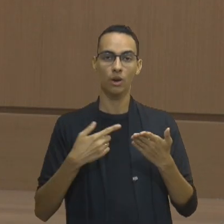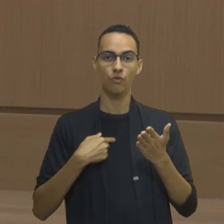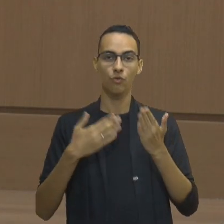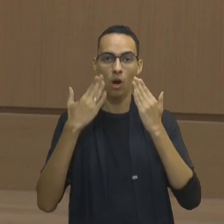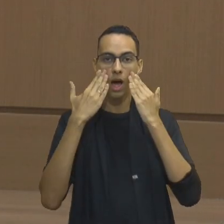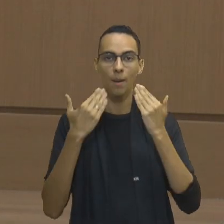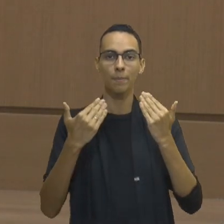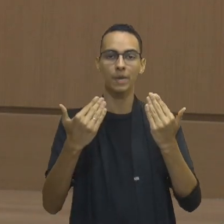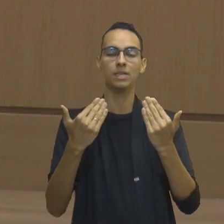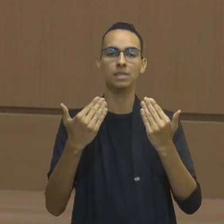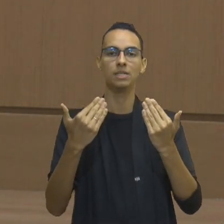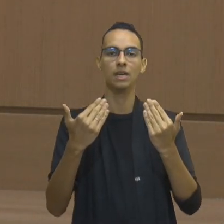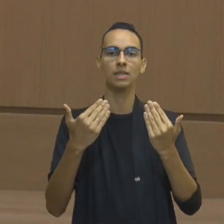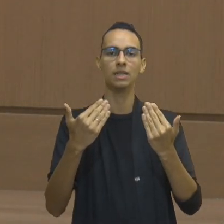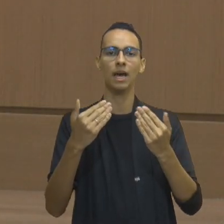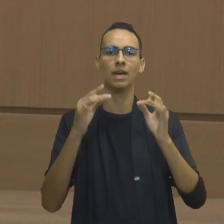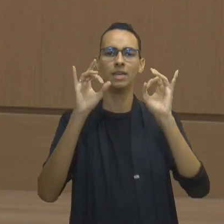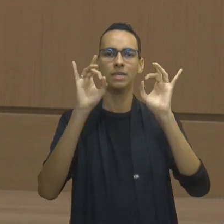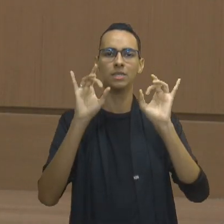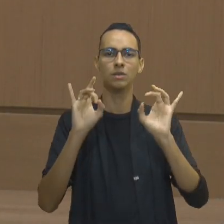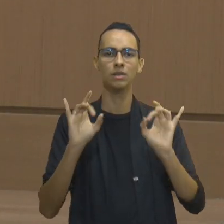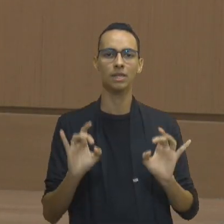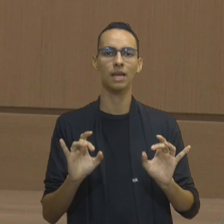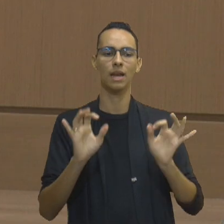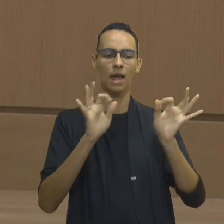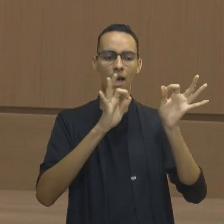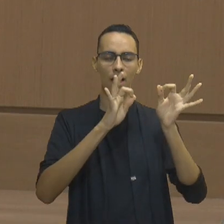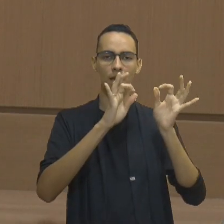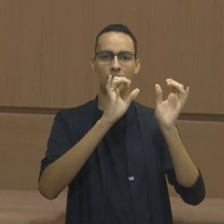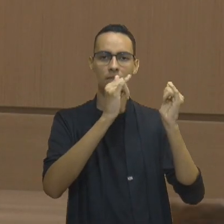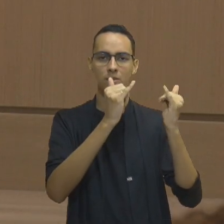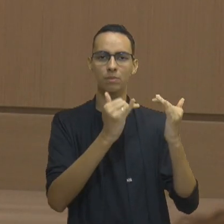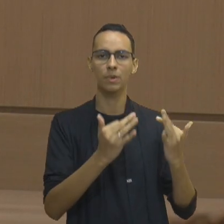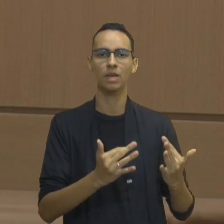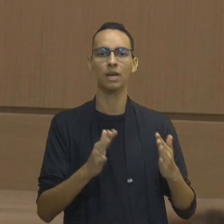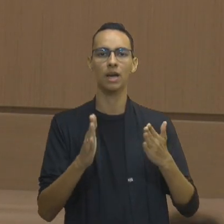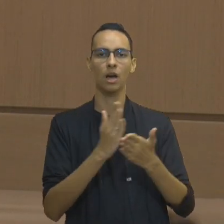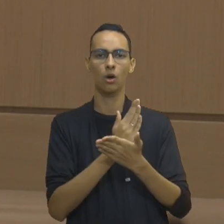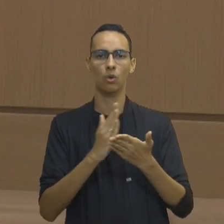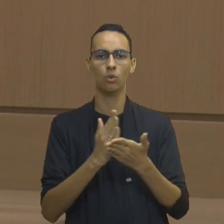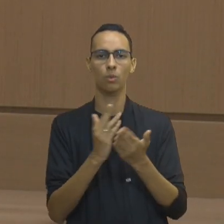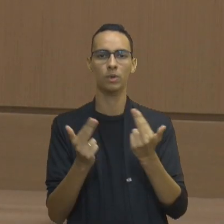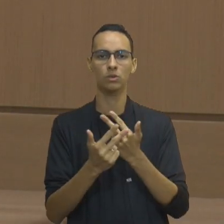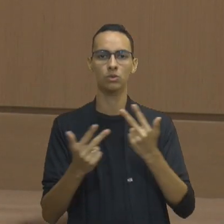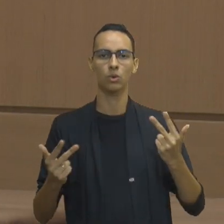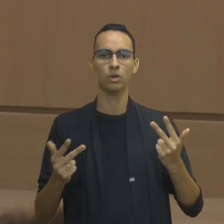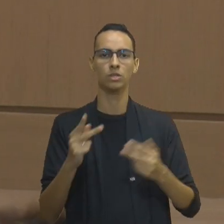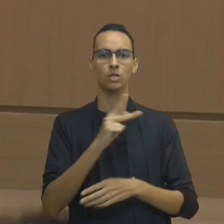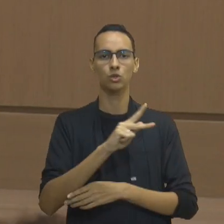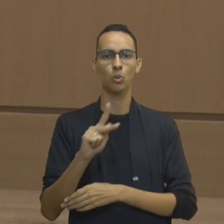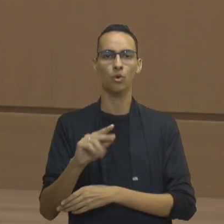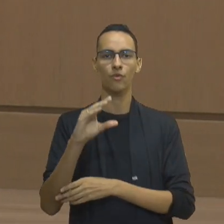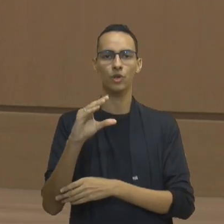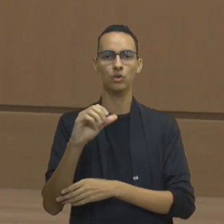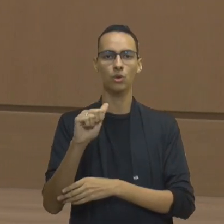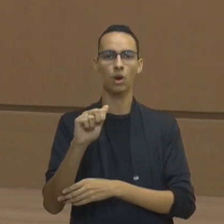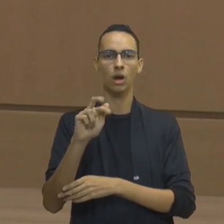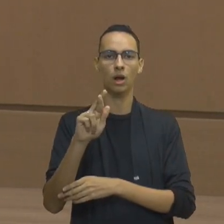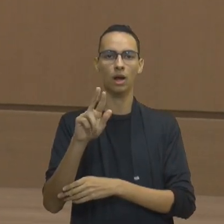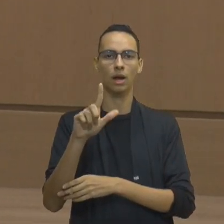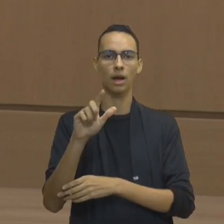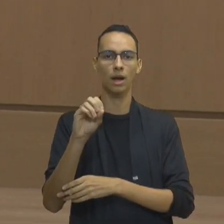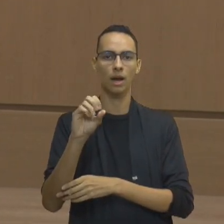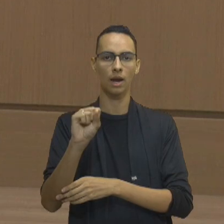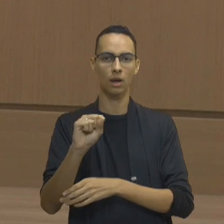questões, detalhar um pouco mais as questões que o professor Carlos Henrique já disse em seu pronunciamento. Eu